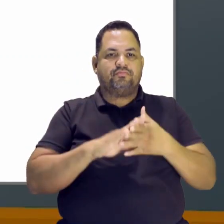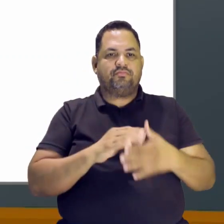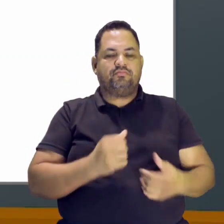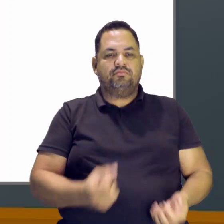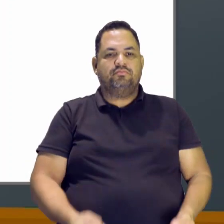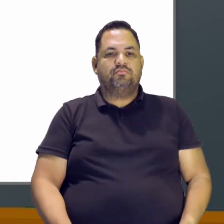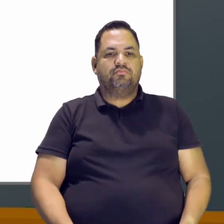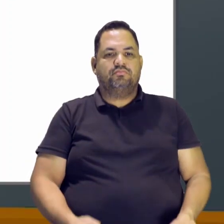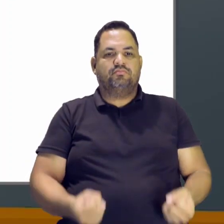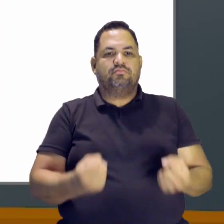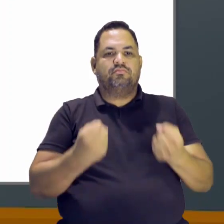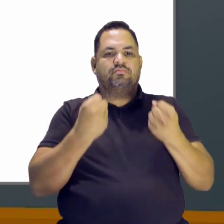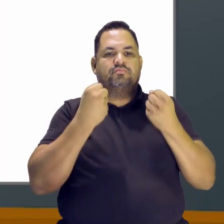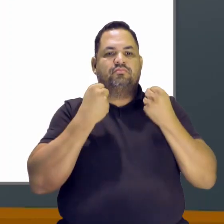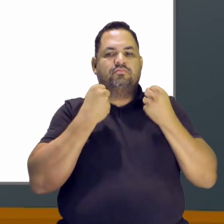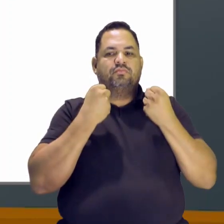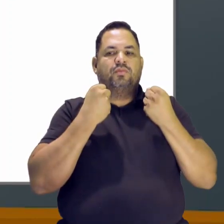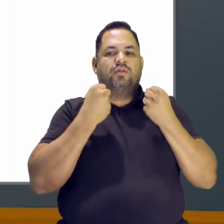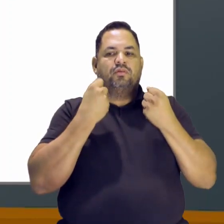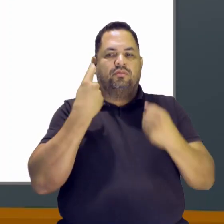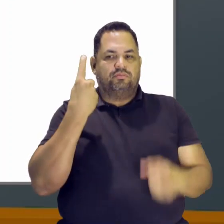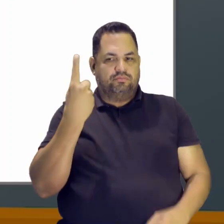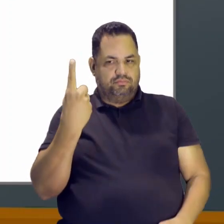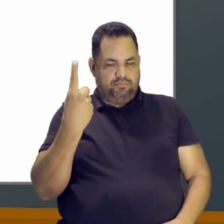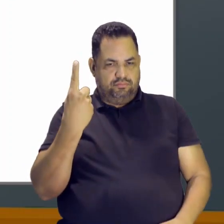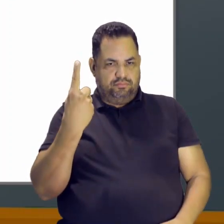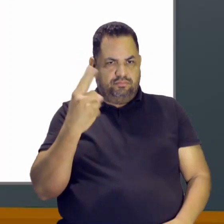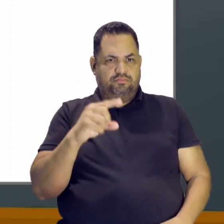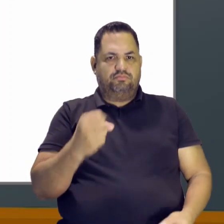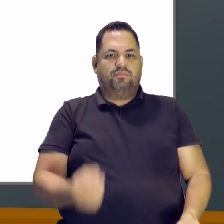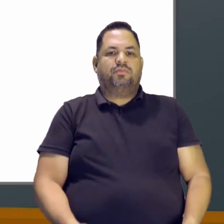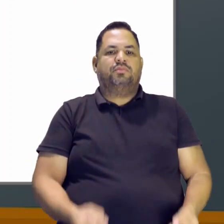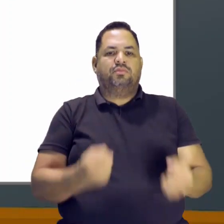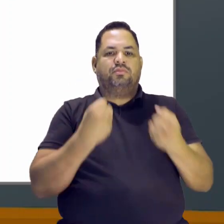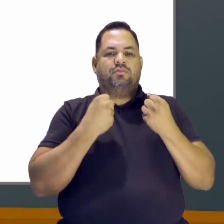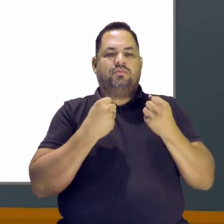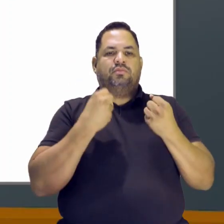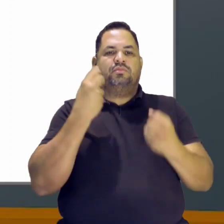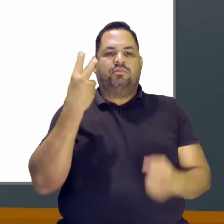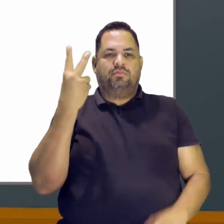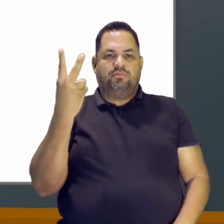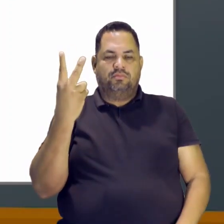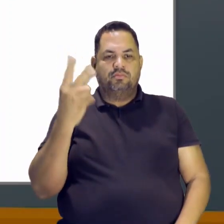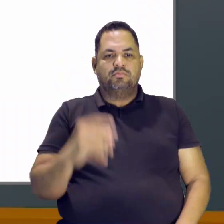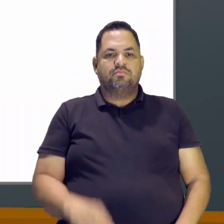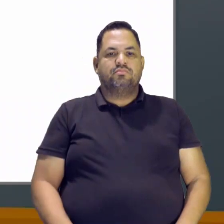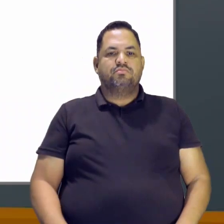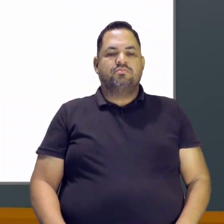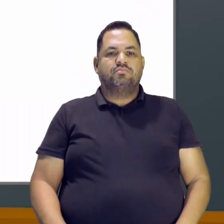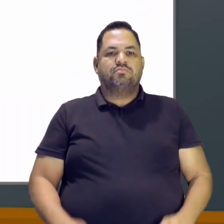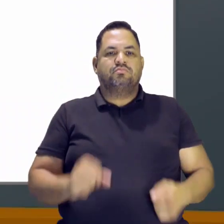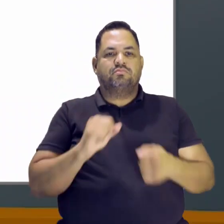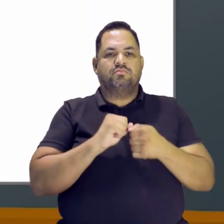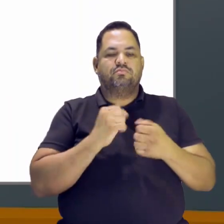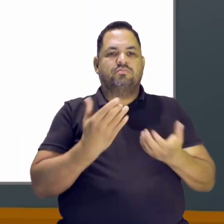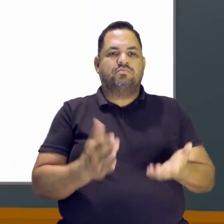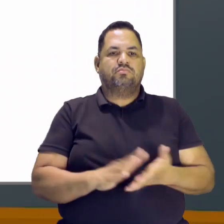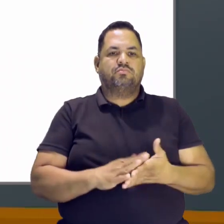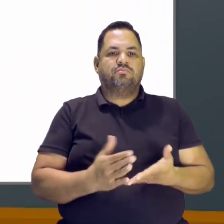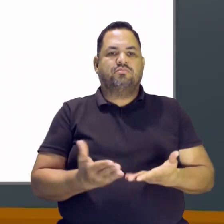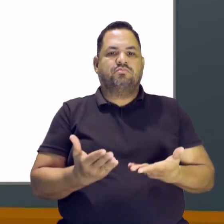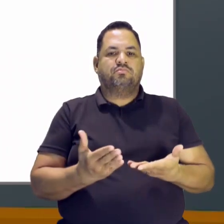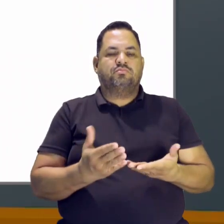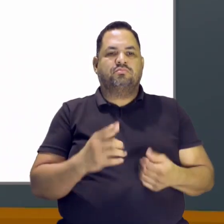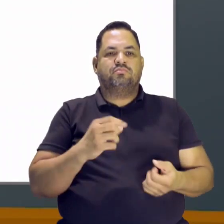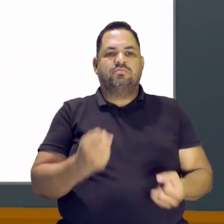faz completo. Tu vai e tu volta, tu conta um. Tu vai, tu volta, tu conta dois. Então, fiz esse movimento aqui. Se tu tiver